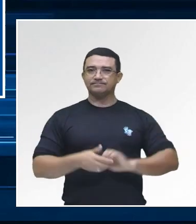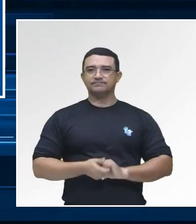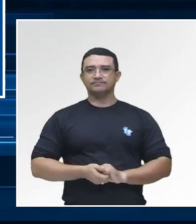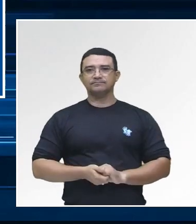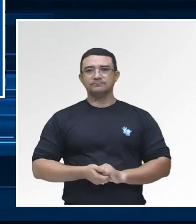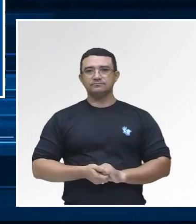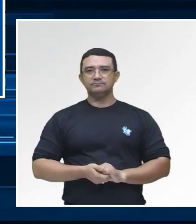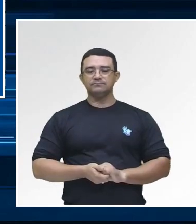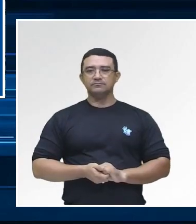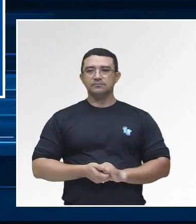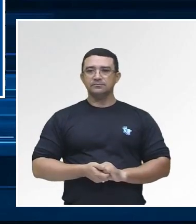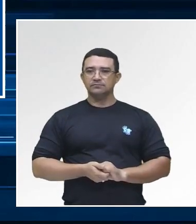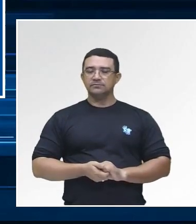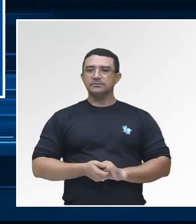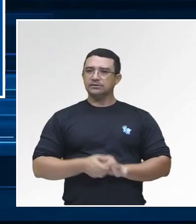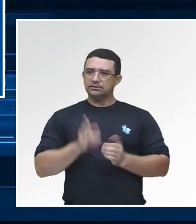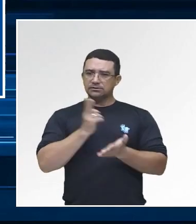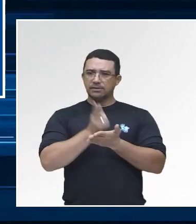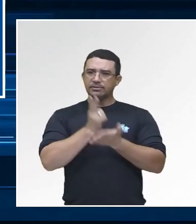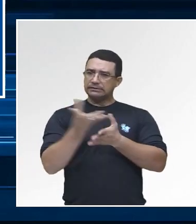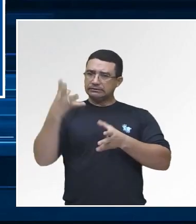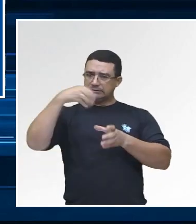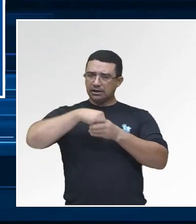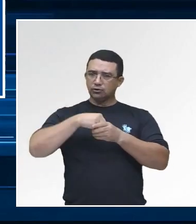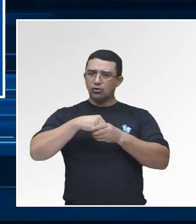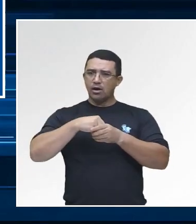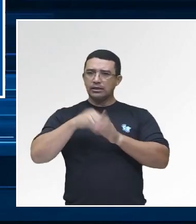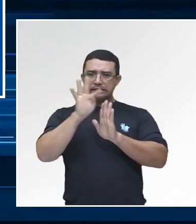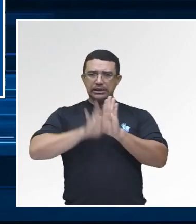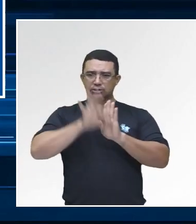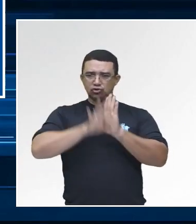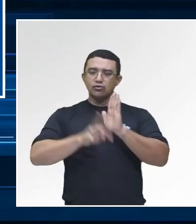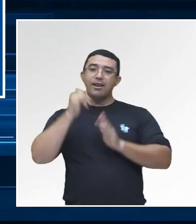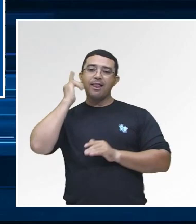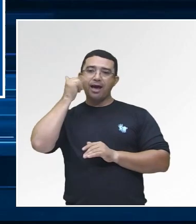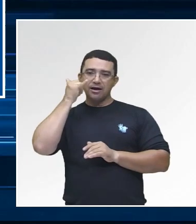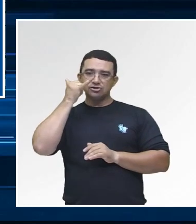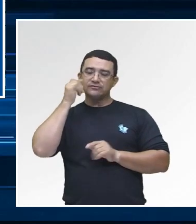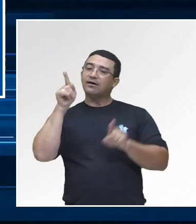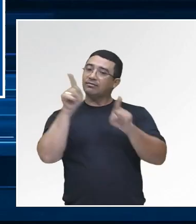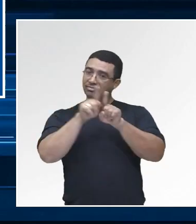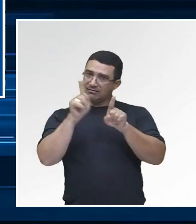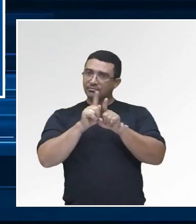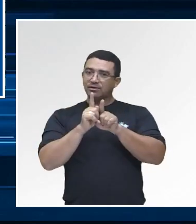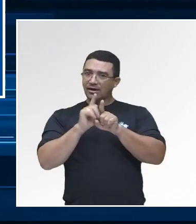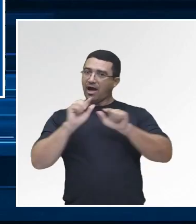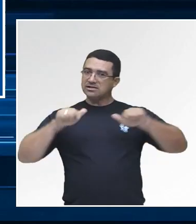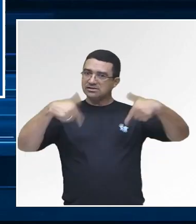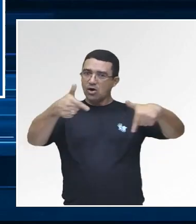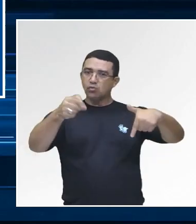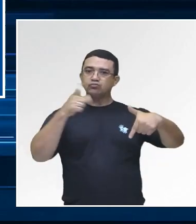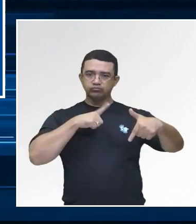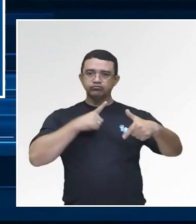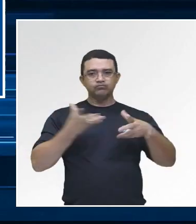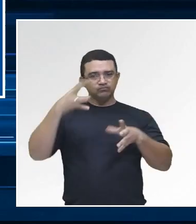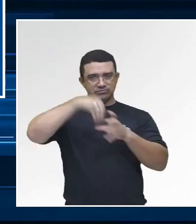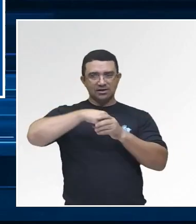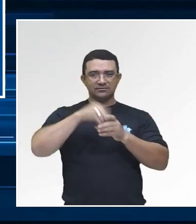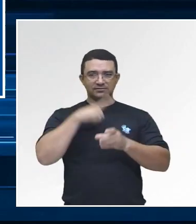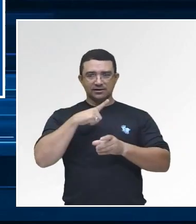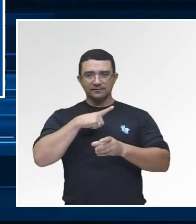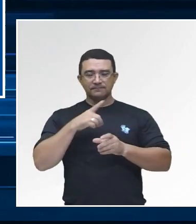se inclui na narrativa, ele está participando. Então, é